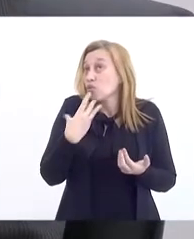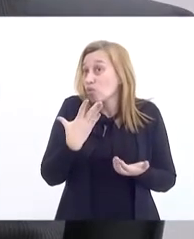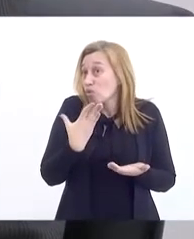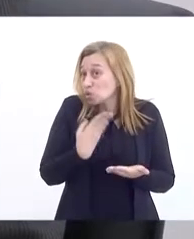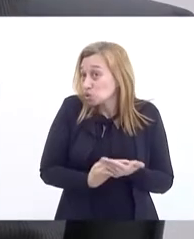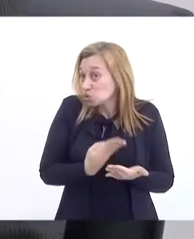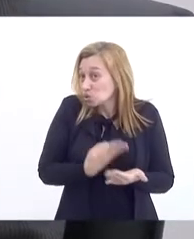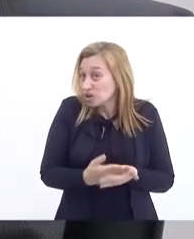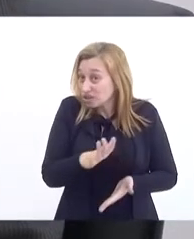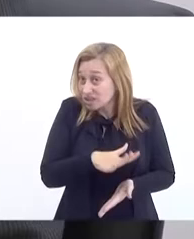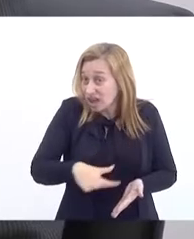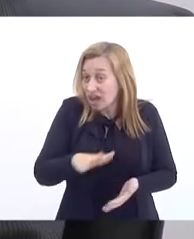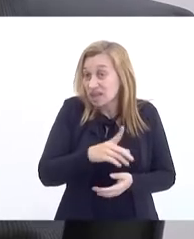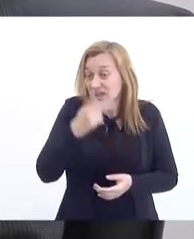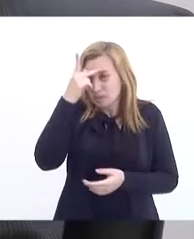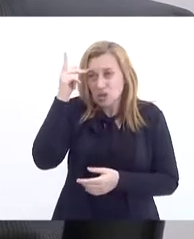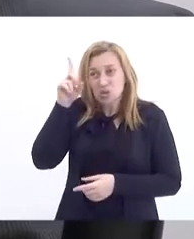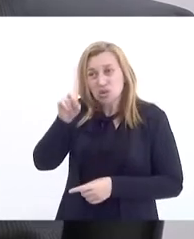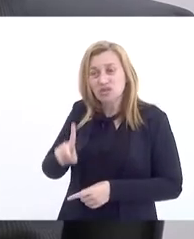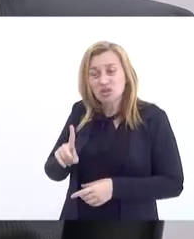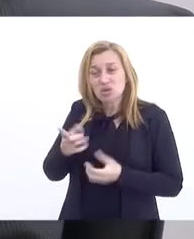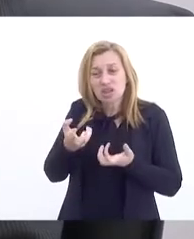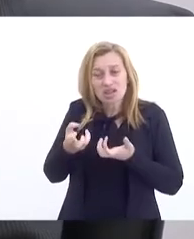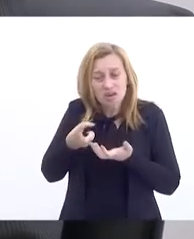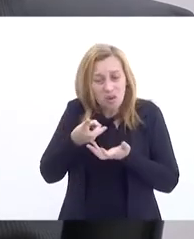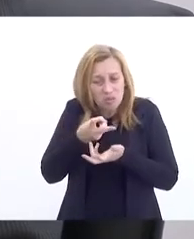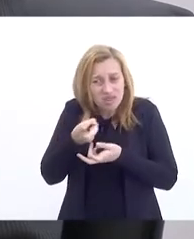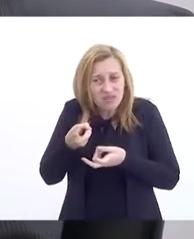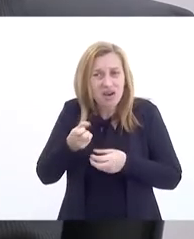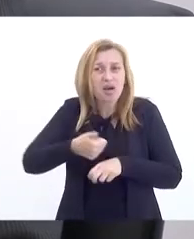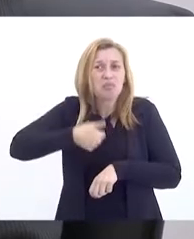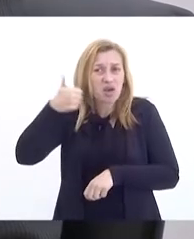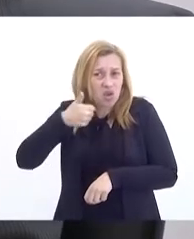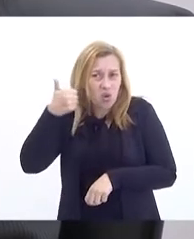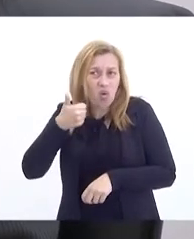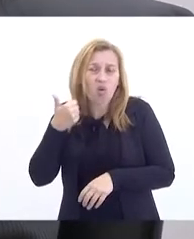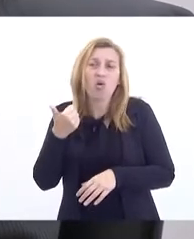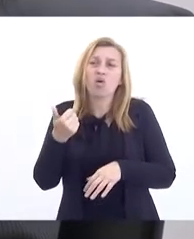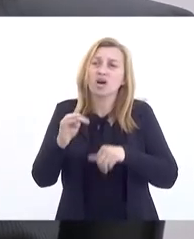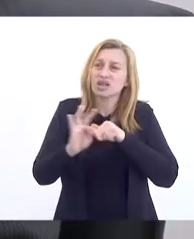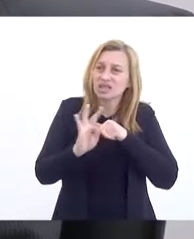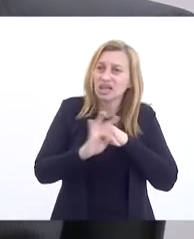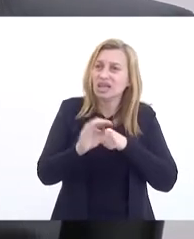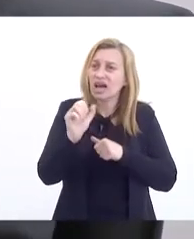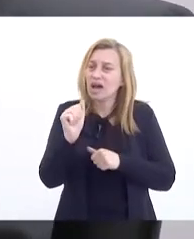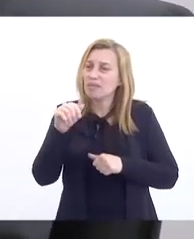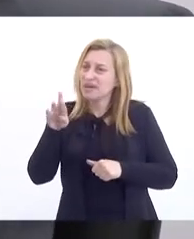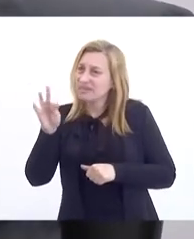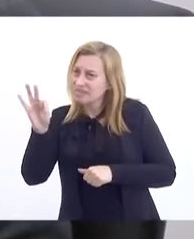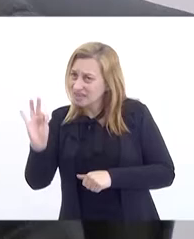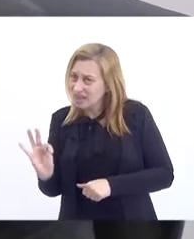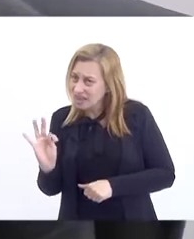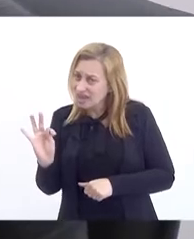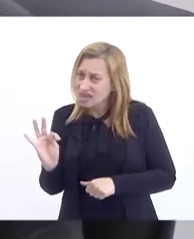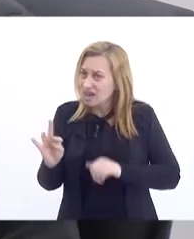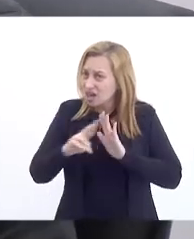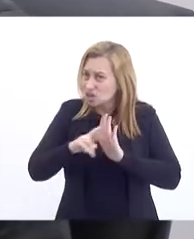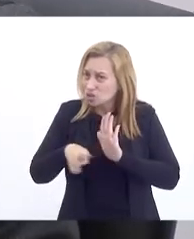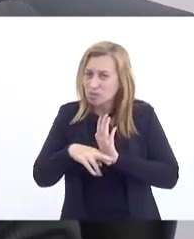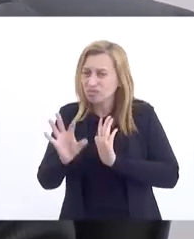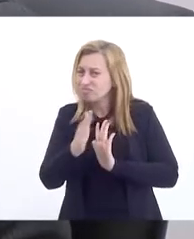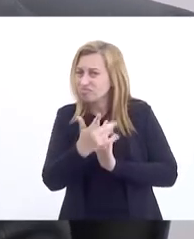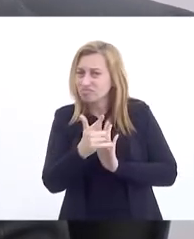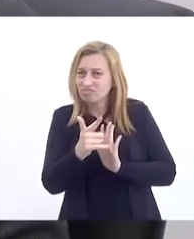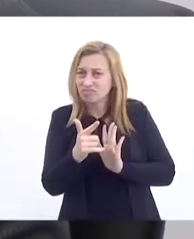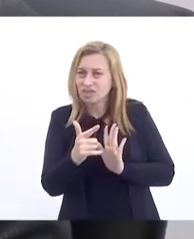estudante na área da pessoa com deficiência, eu queria verificar melhor as questões técnicas da ABNT. Normas técnicas. Não tem nada a ver com... Eu